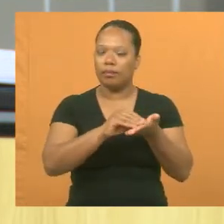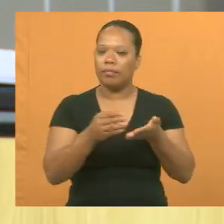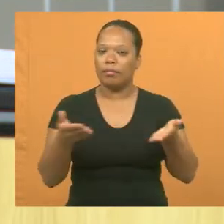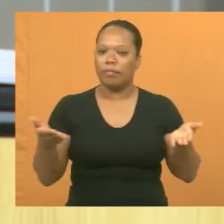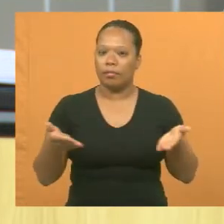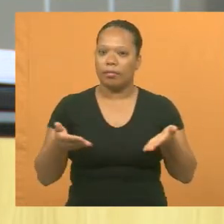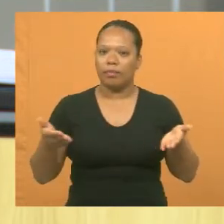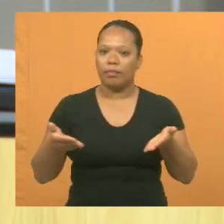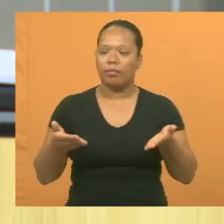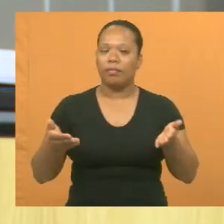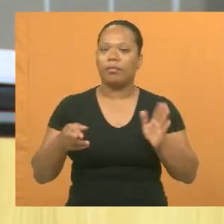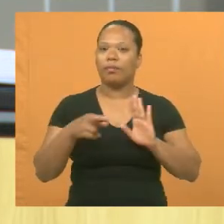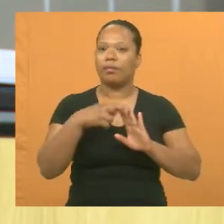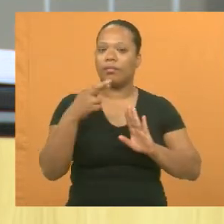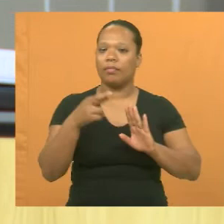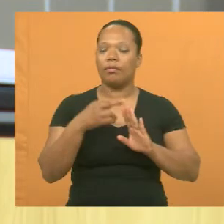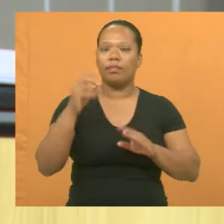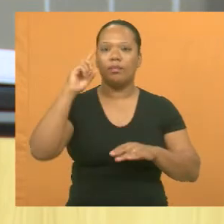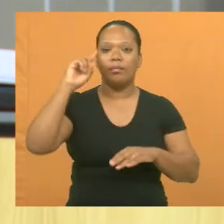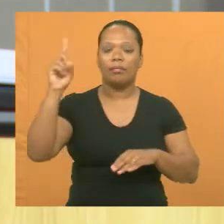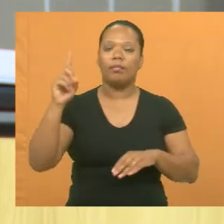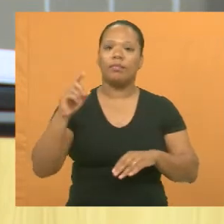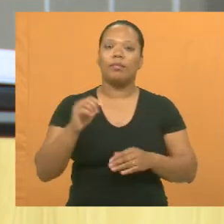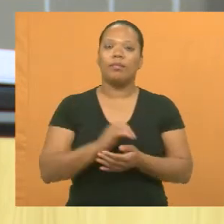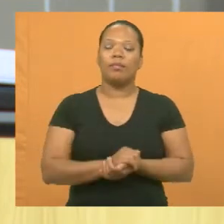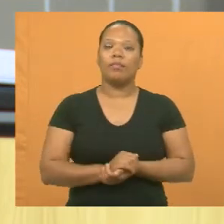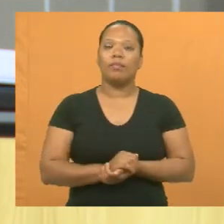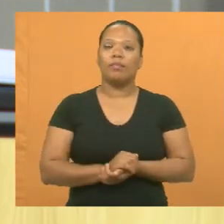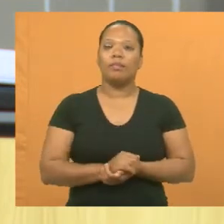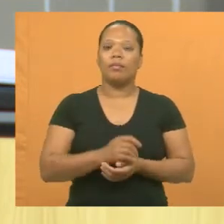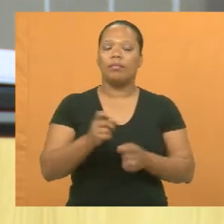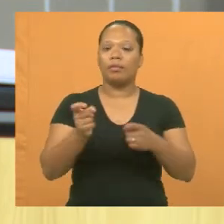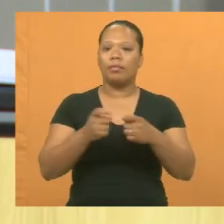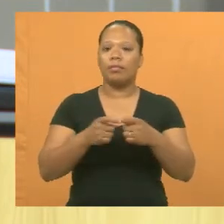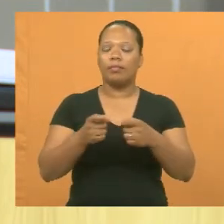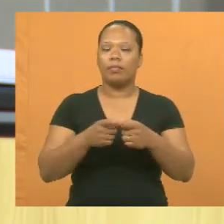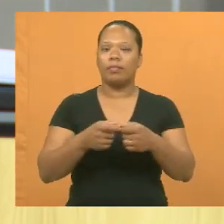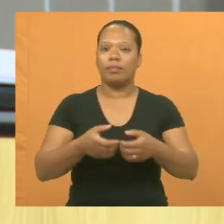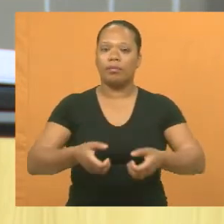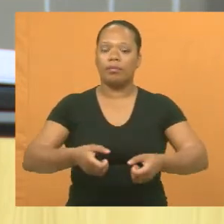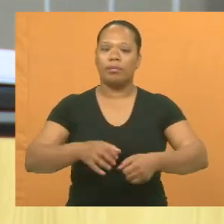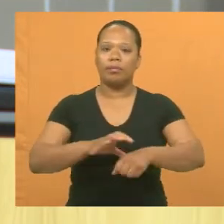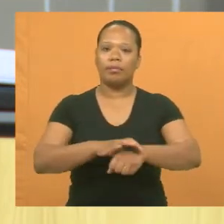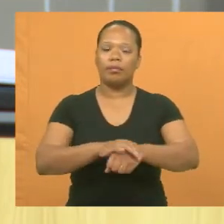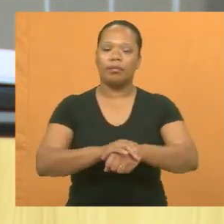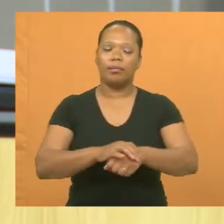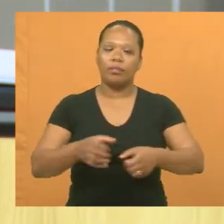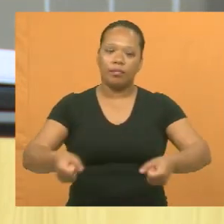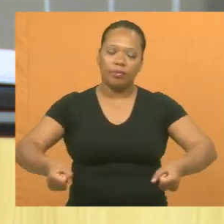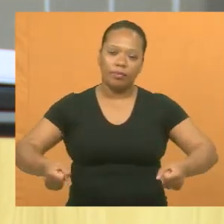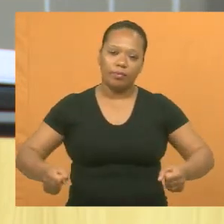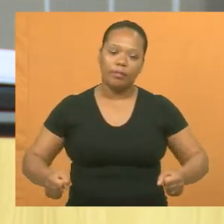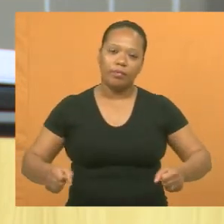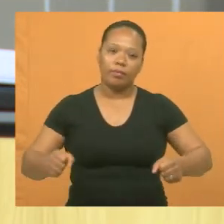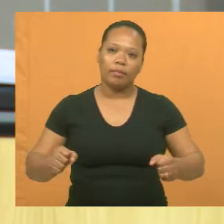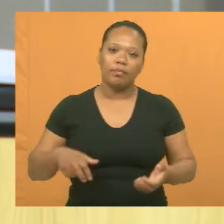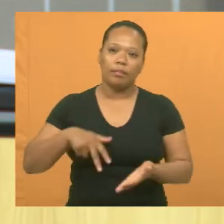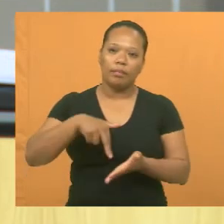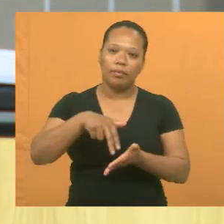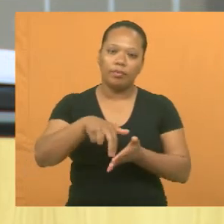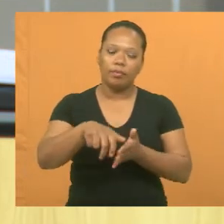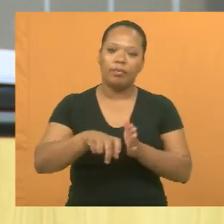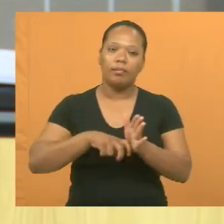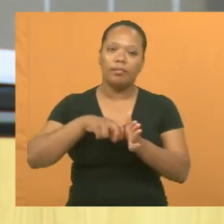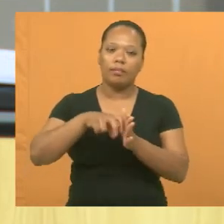dessa sessão o registro do transcurso do Dia do Fisioterapeuta, 13 de outubro. Feito este registro, respeitosamente